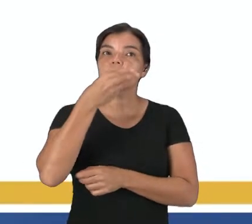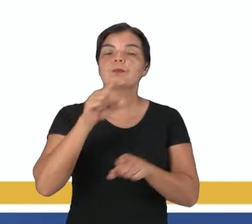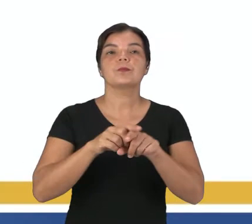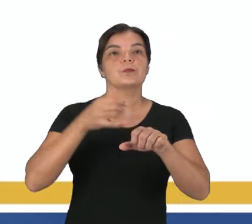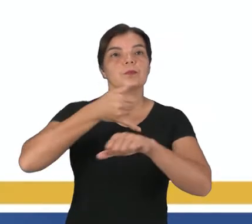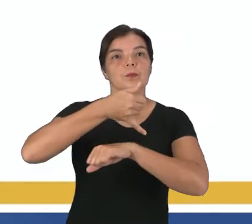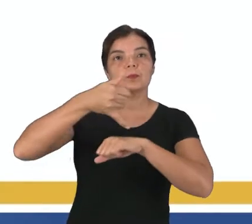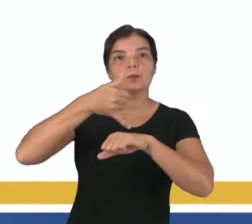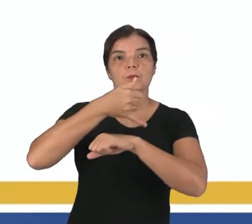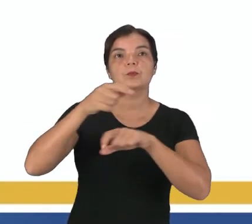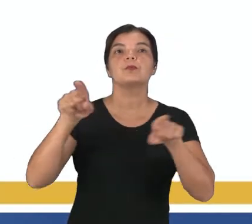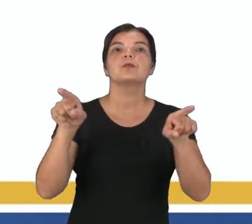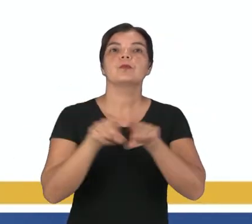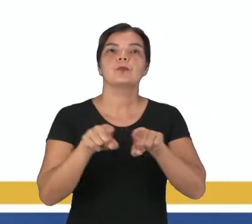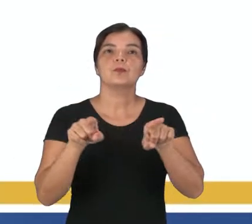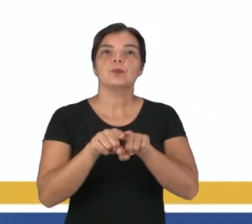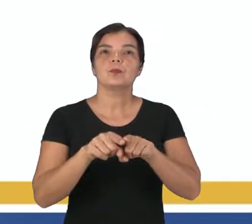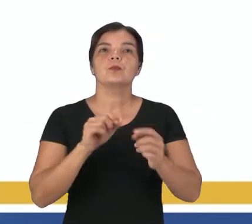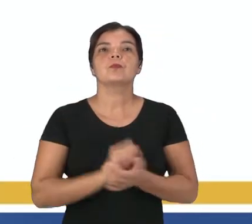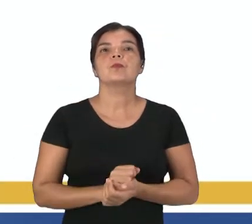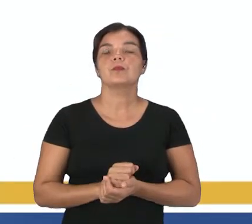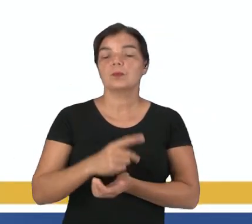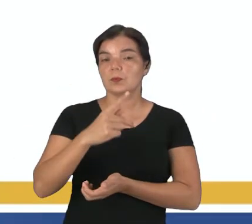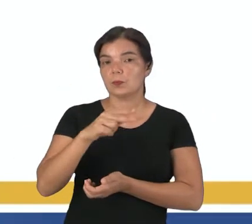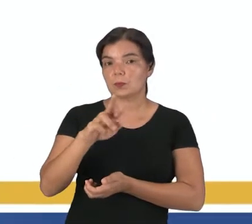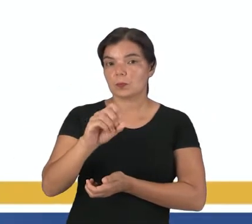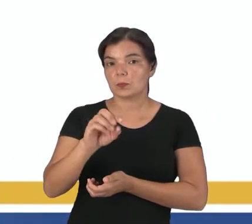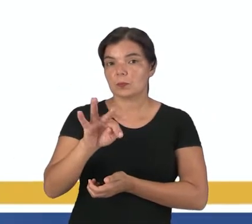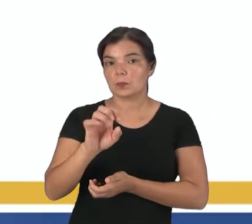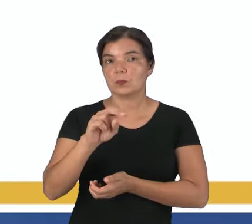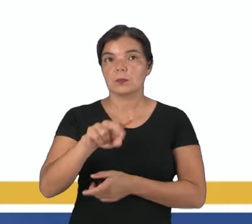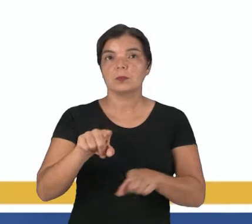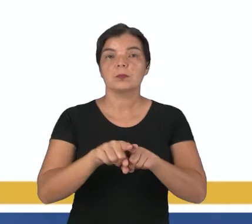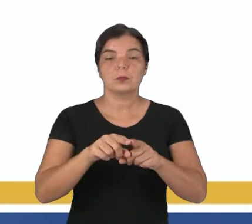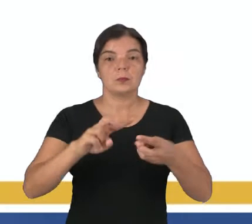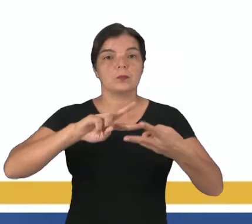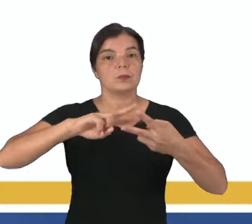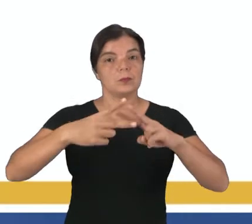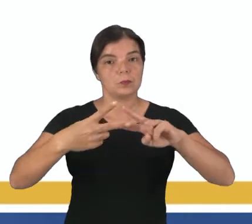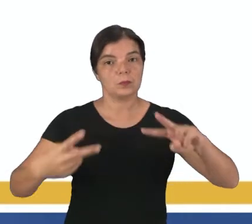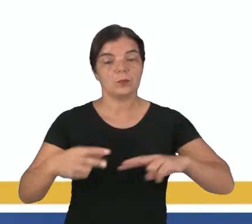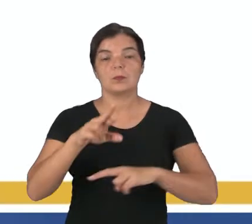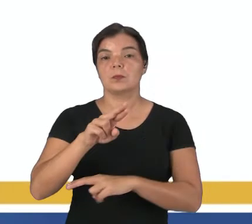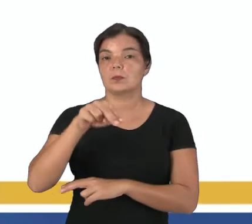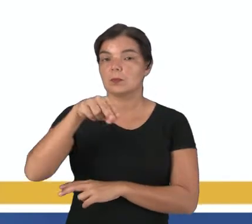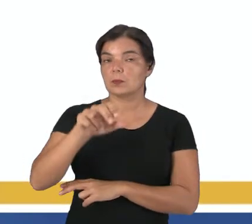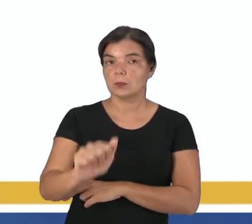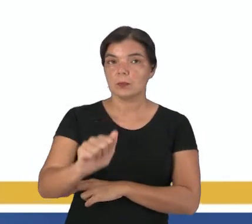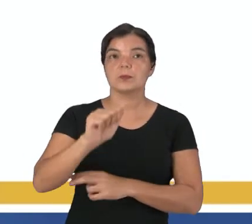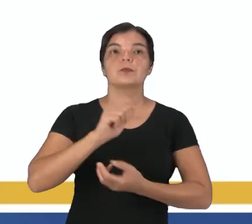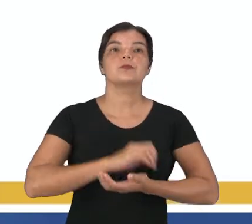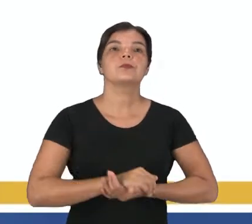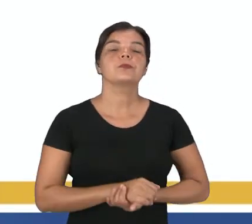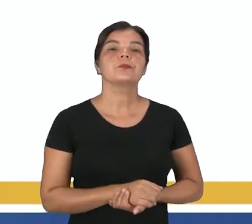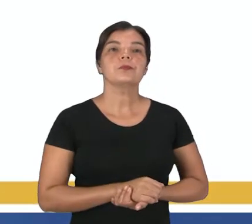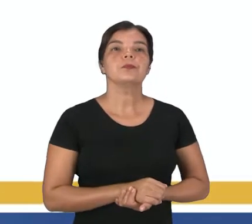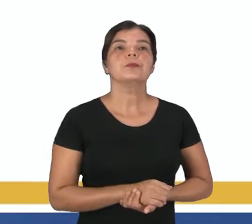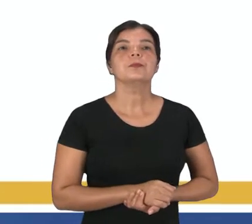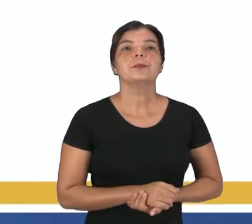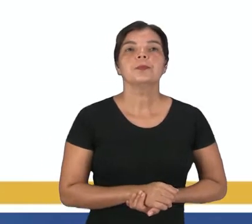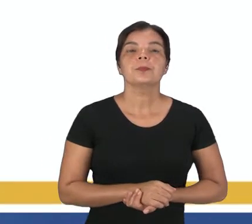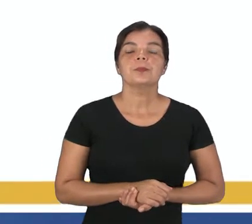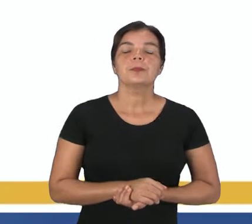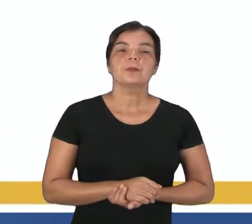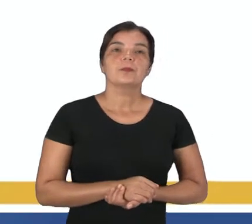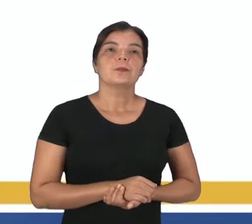açúcares os lipídios que são as gorduras e as proteínas e os ácidos nucleicos que formam o DNA nosso